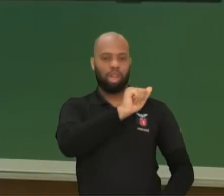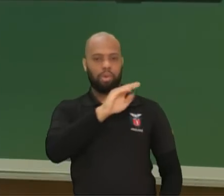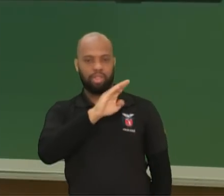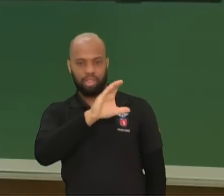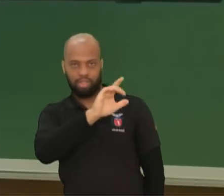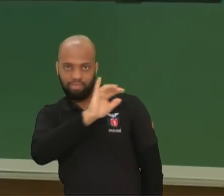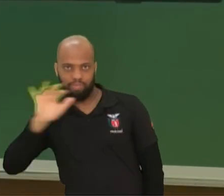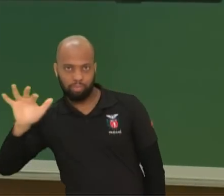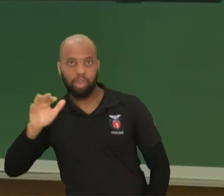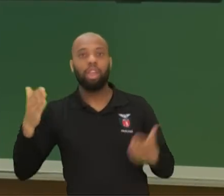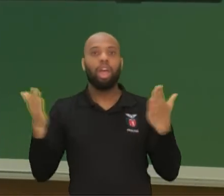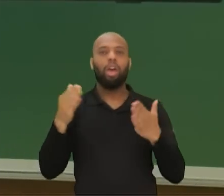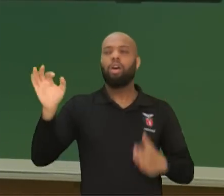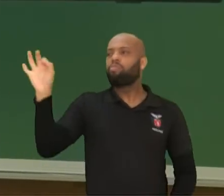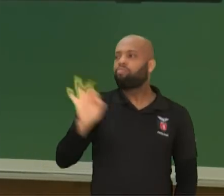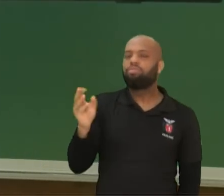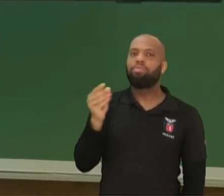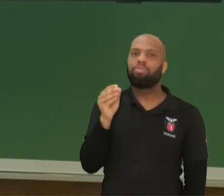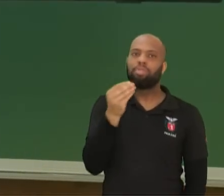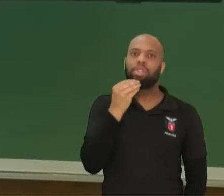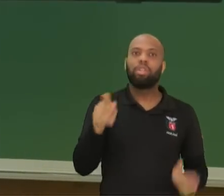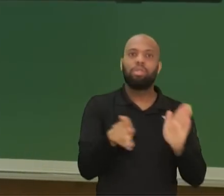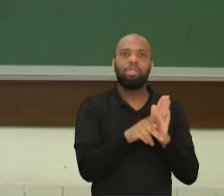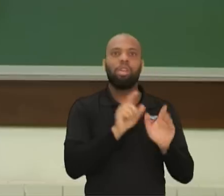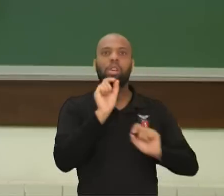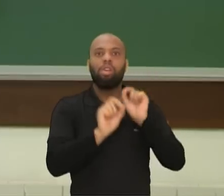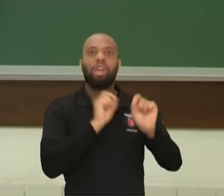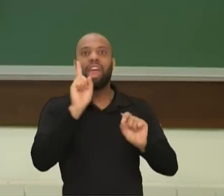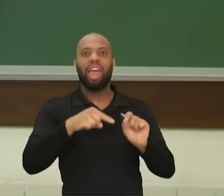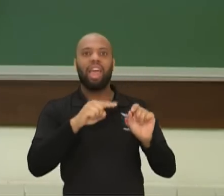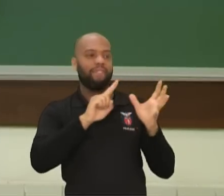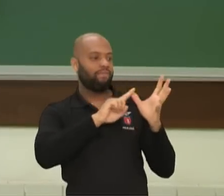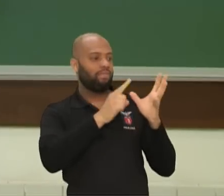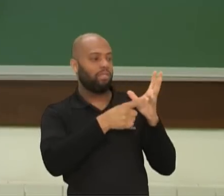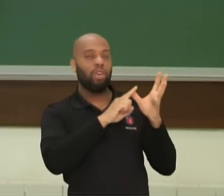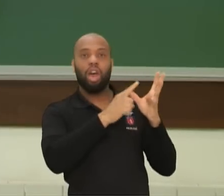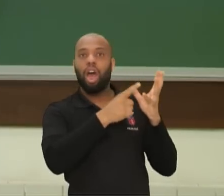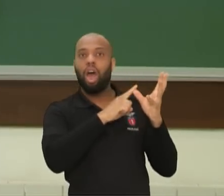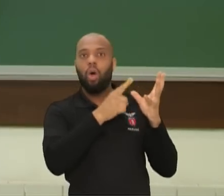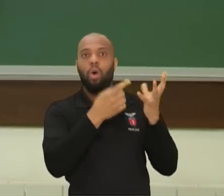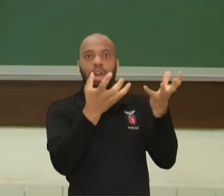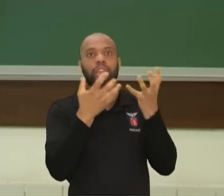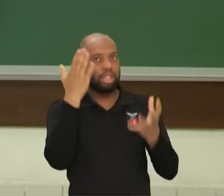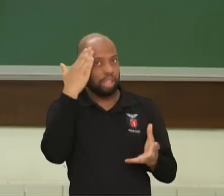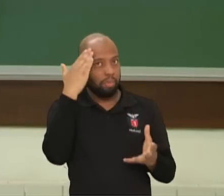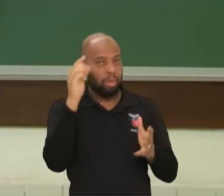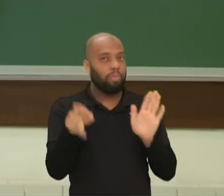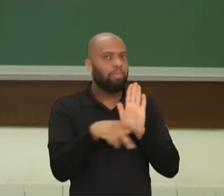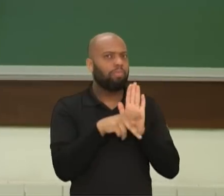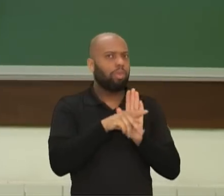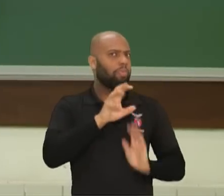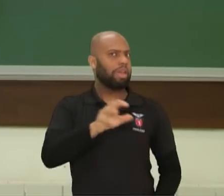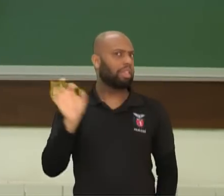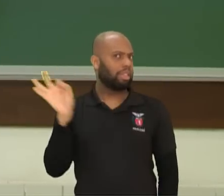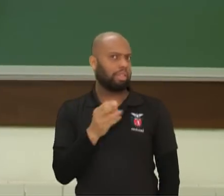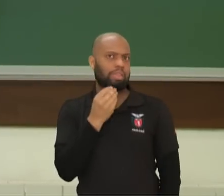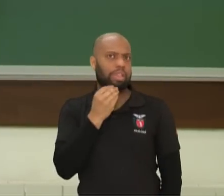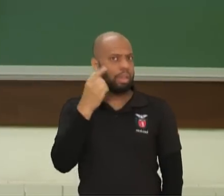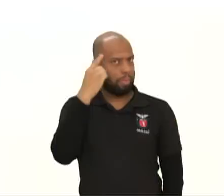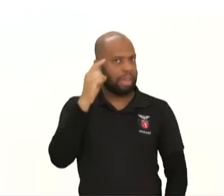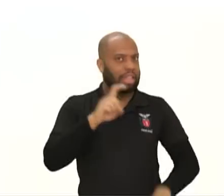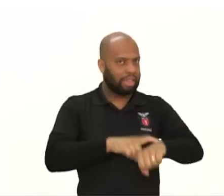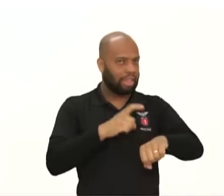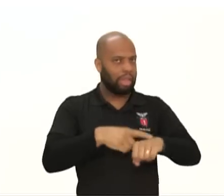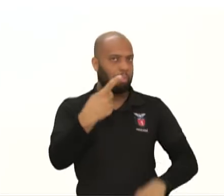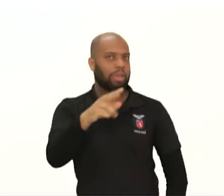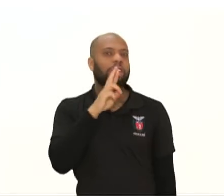é a probabilidade que seja uma vogal? Então, sabendo que é uma das 10 primeiras letras, qual que é a probabilidade que ela seja vogal?